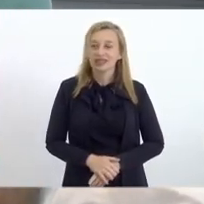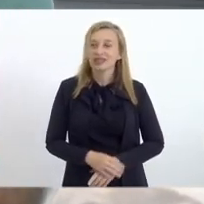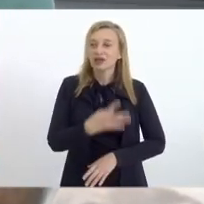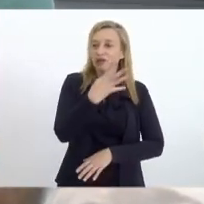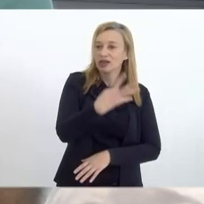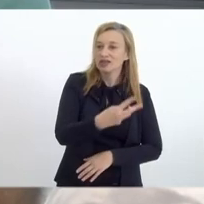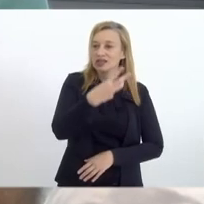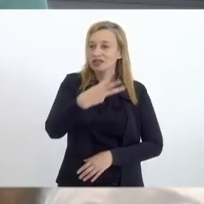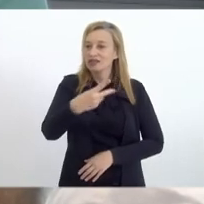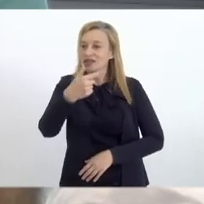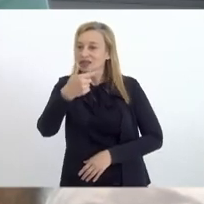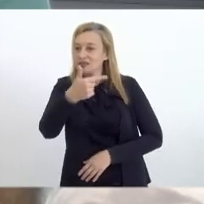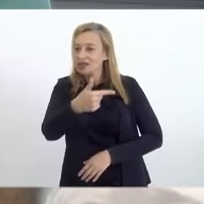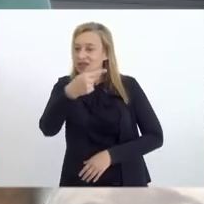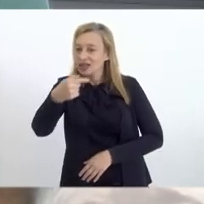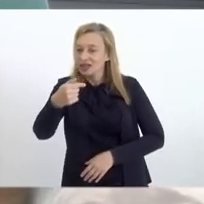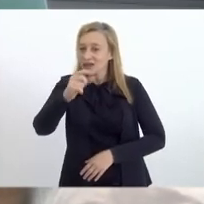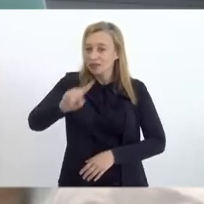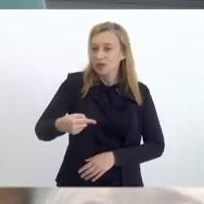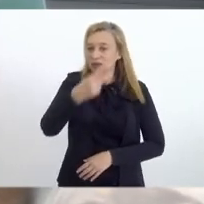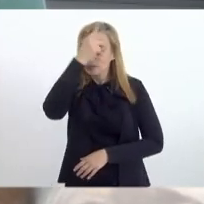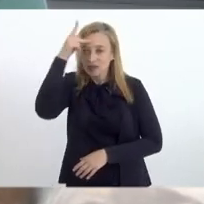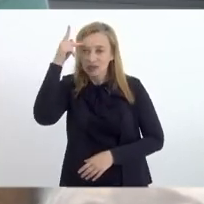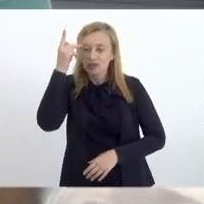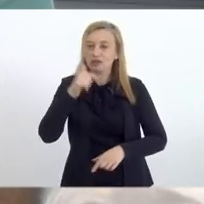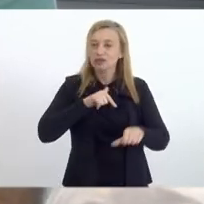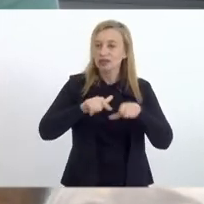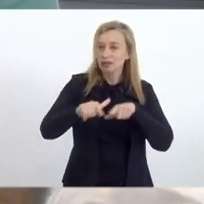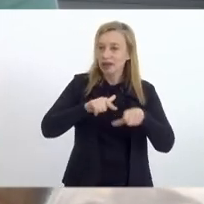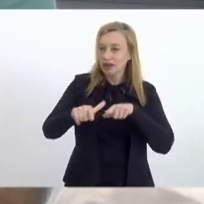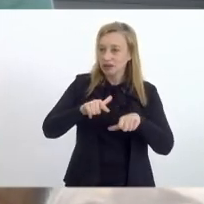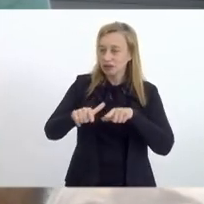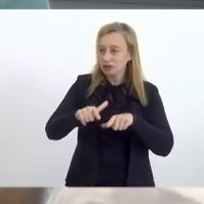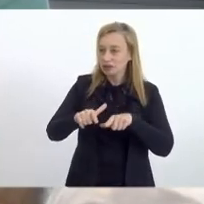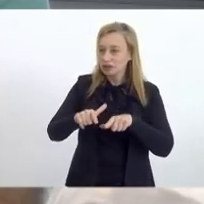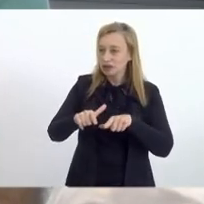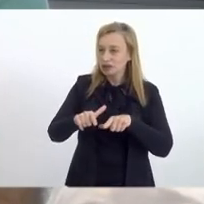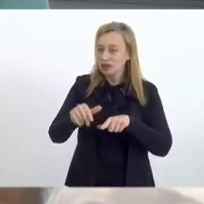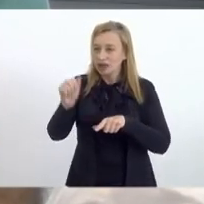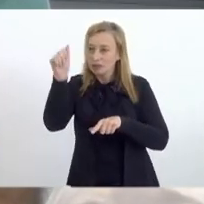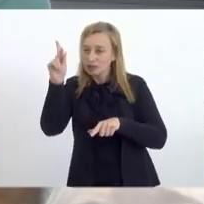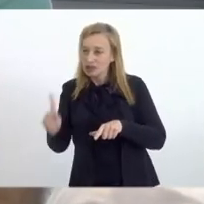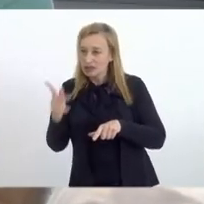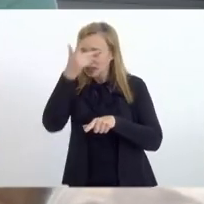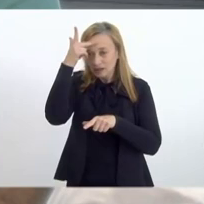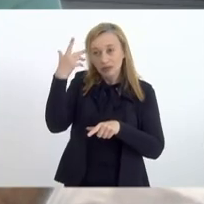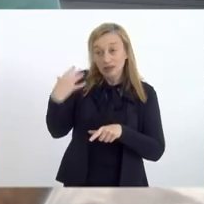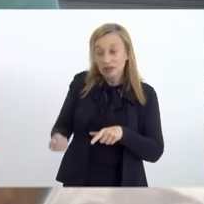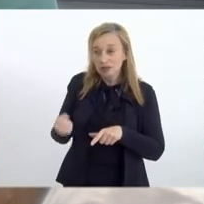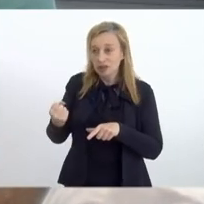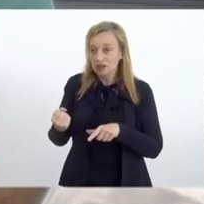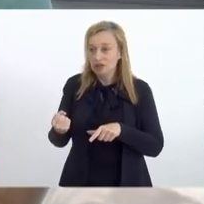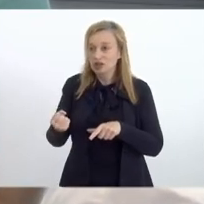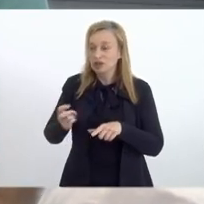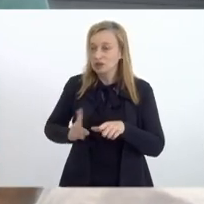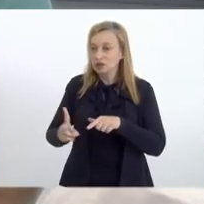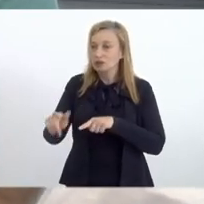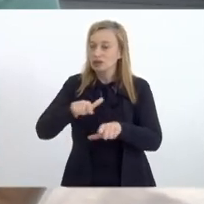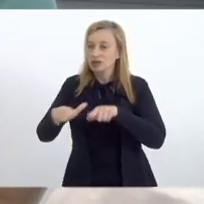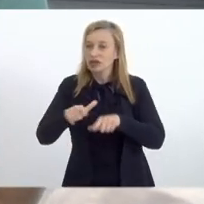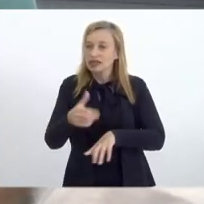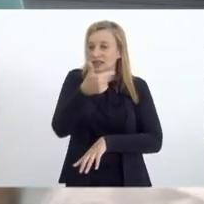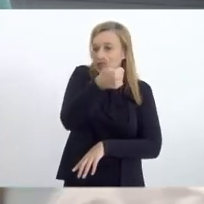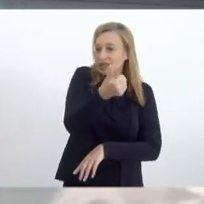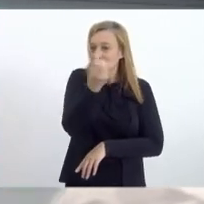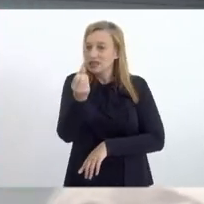427 mil pessoas, entre servidores ativos, inativos e pensionistas, com pagamentos alcançando a cifra de